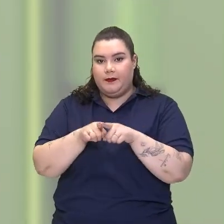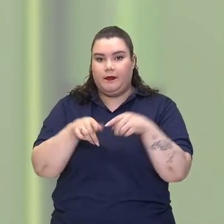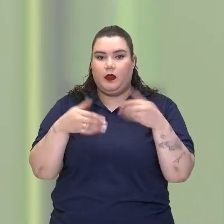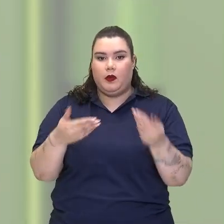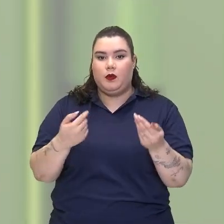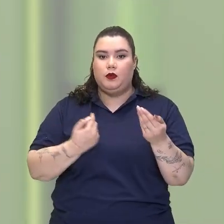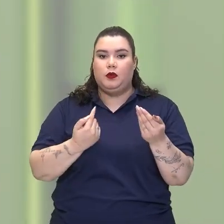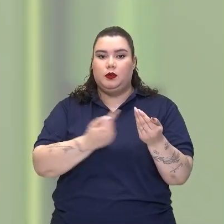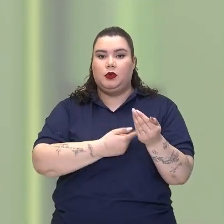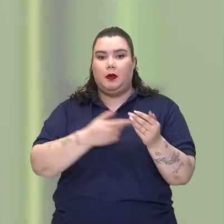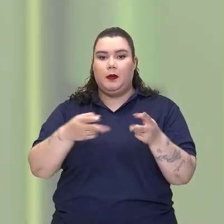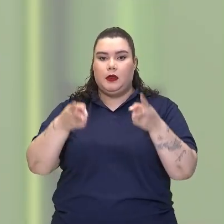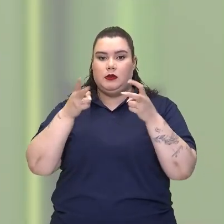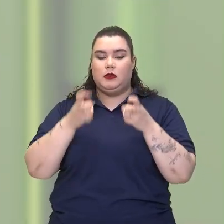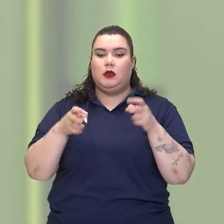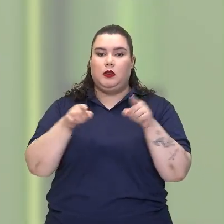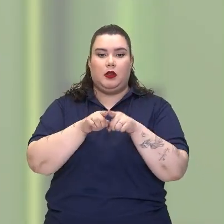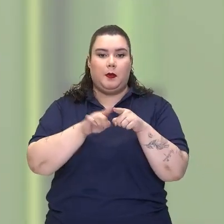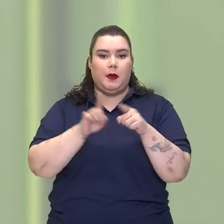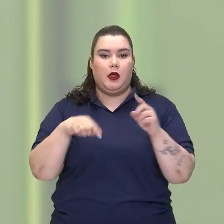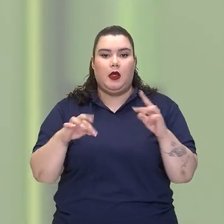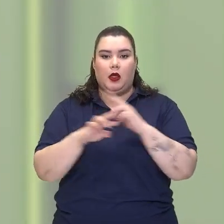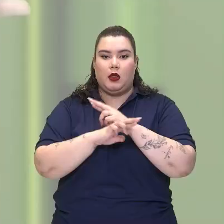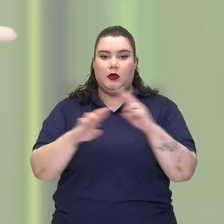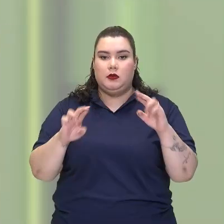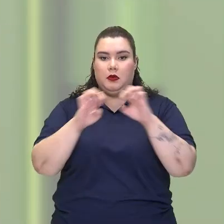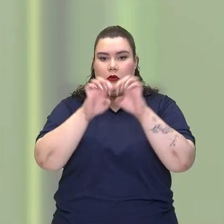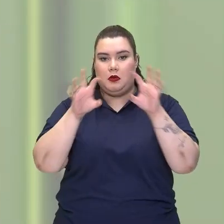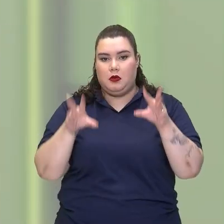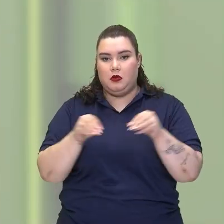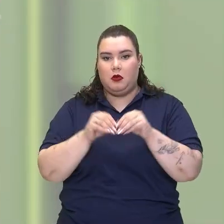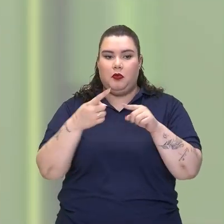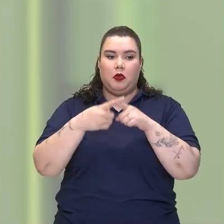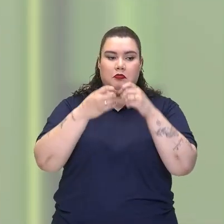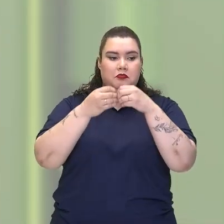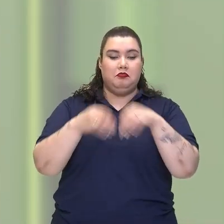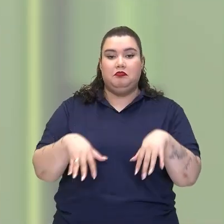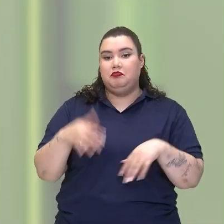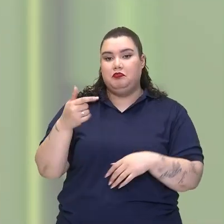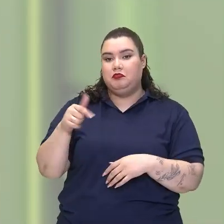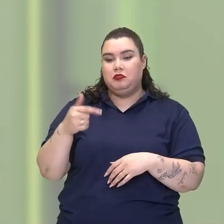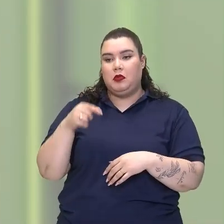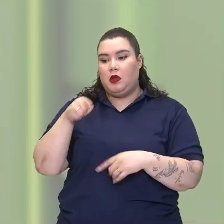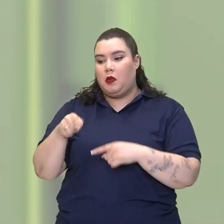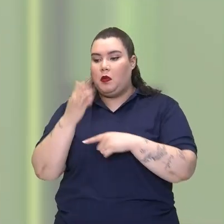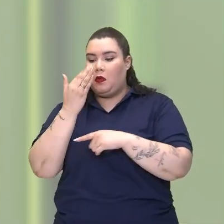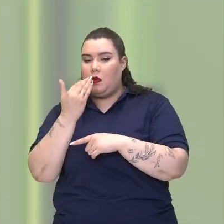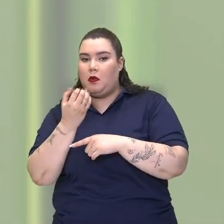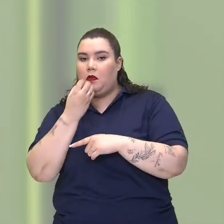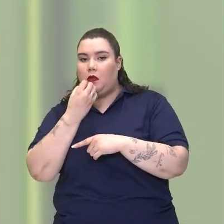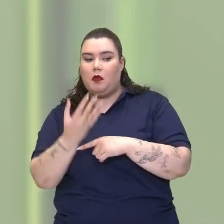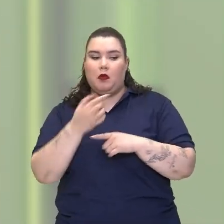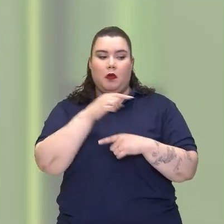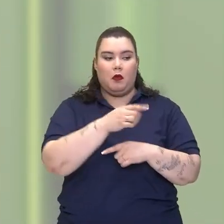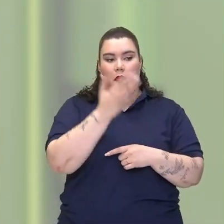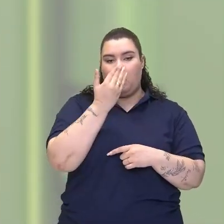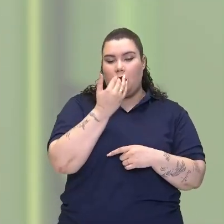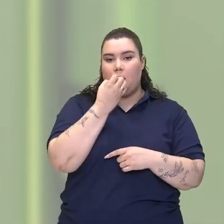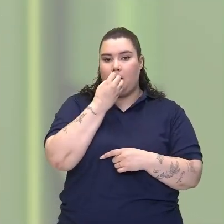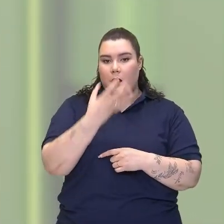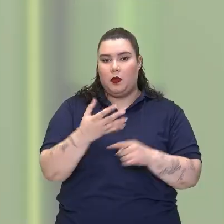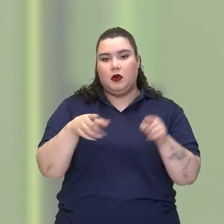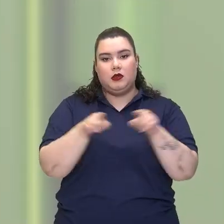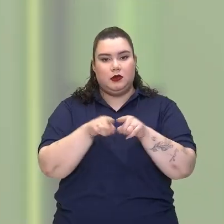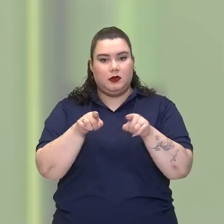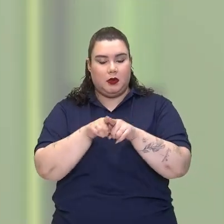ali que também é uma relação ecológica harmônica, porque ninguém é prejudicado, né? A rêmora acaba sendo beneficiada pelo